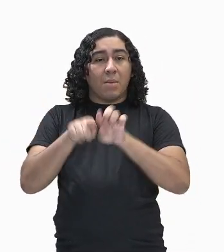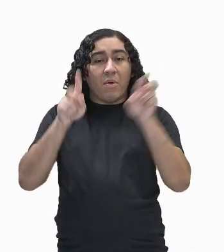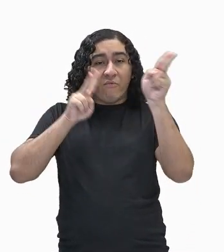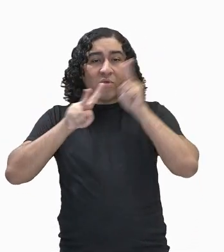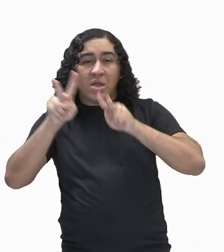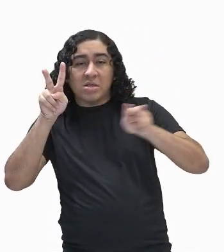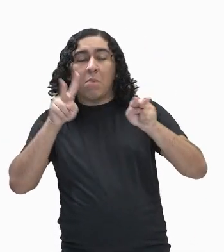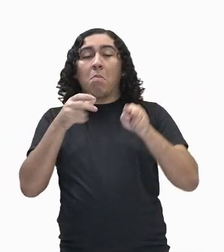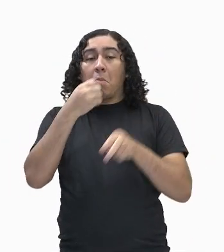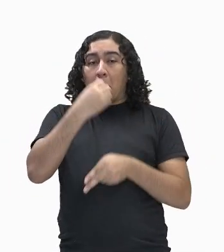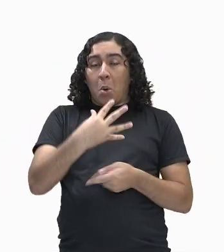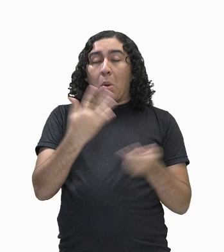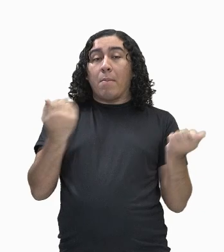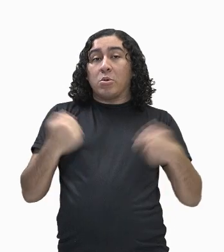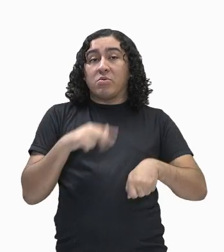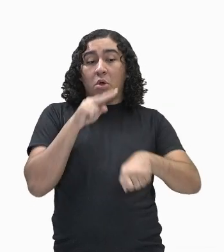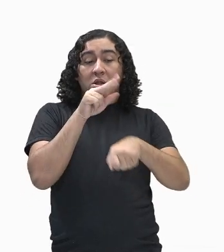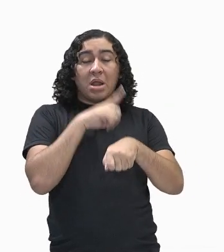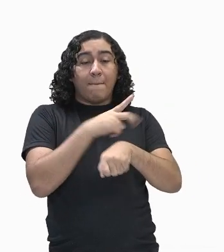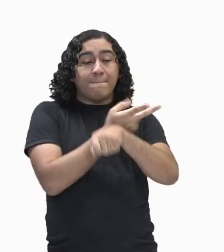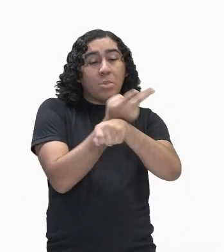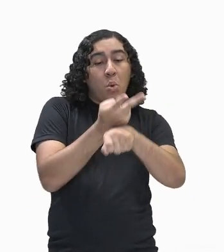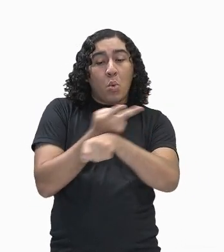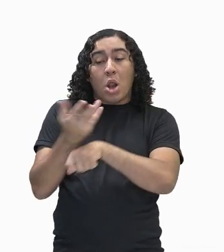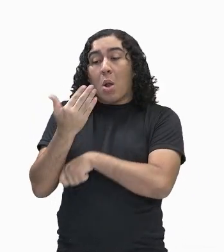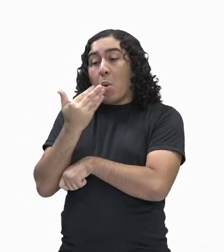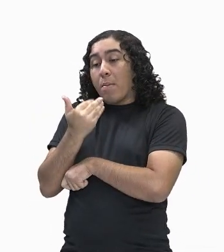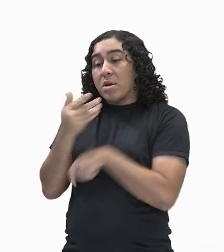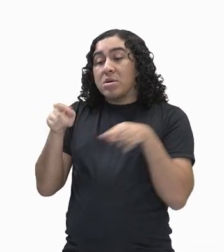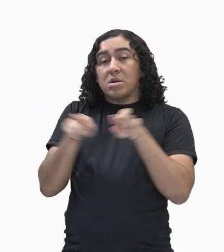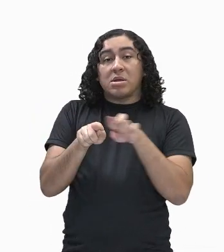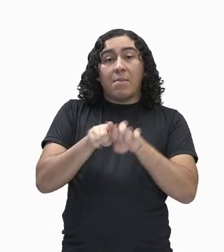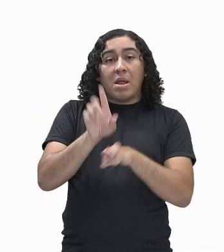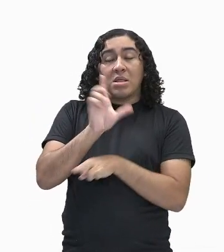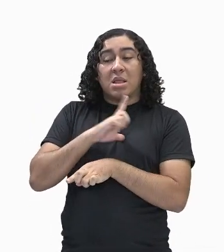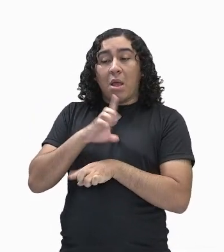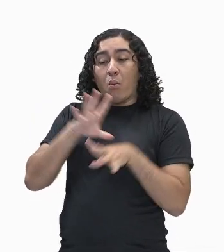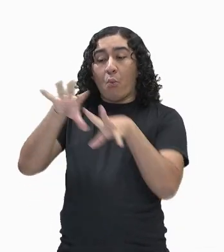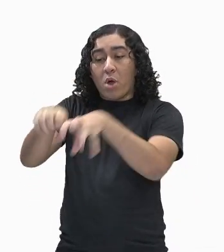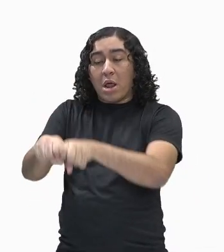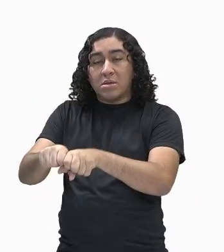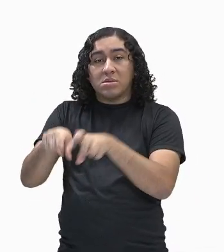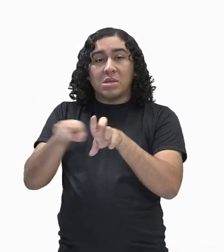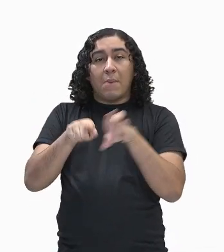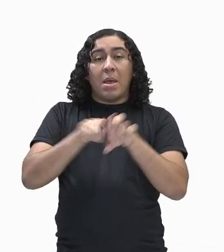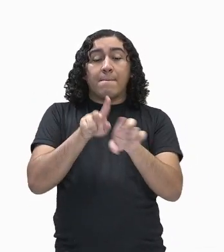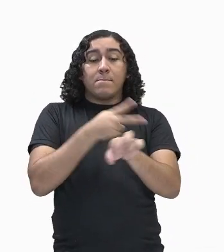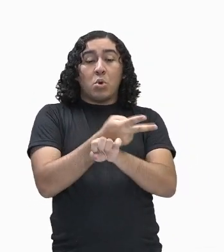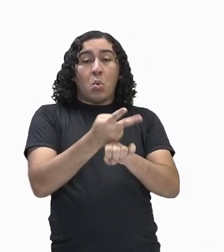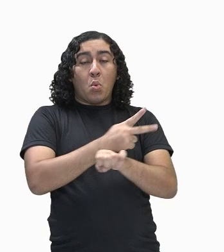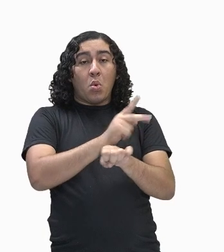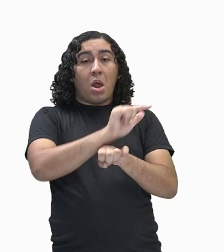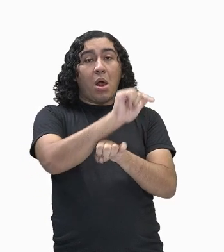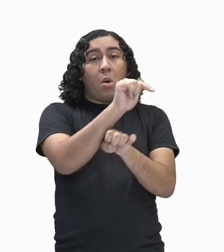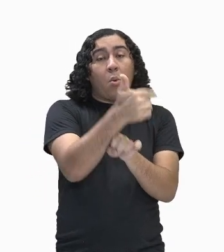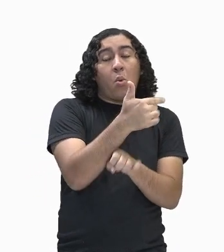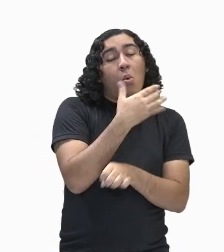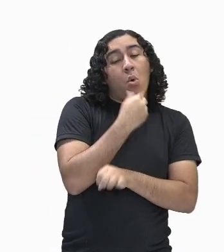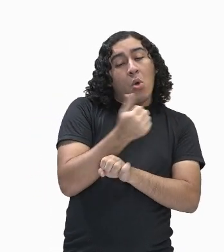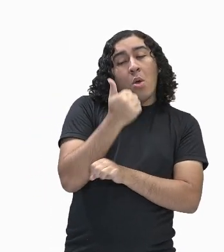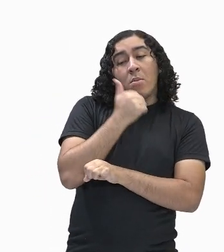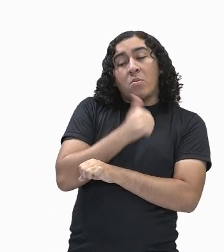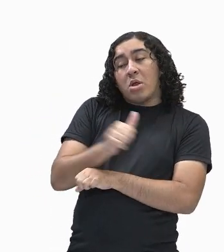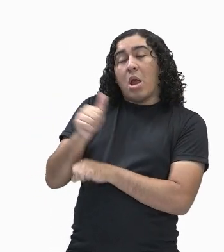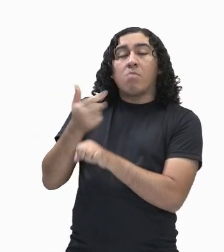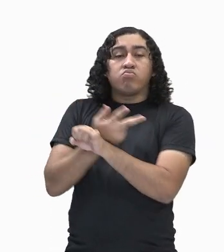para procurar alimento, para predar e para parceiros, tanto para predar como